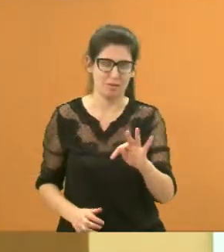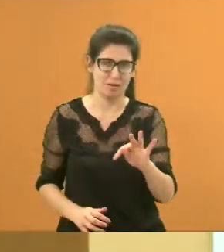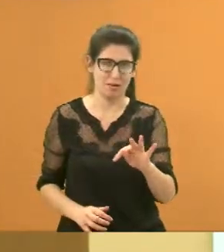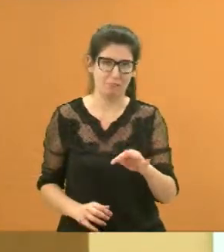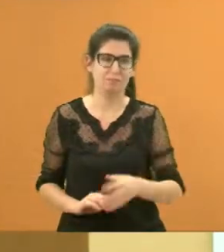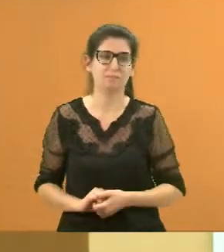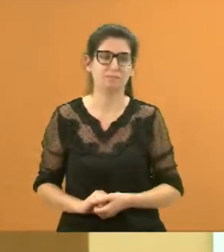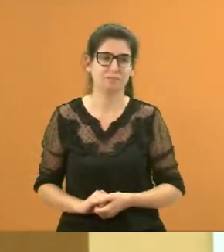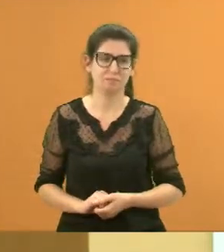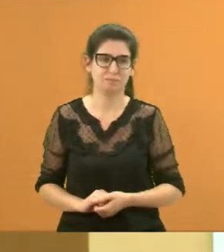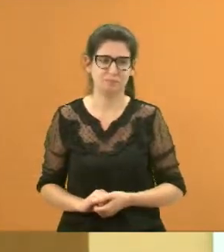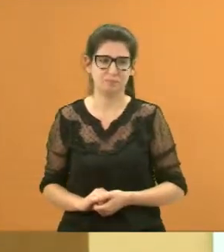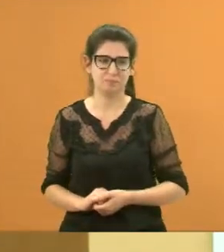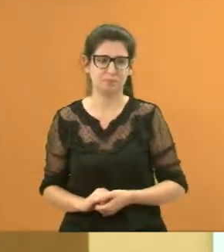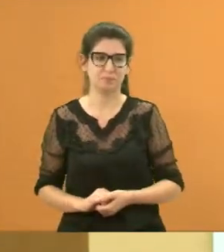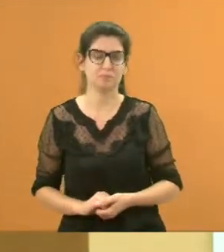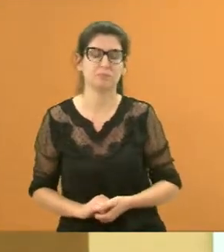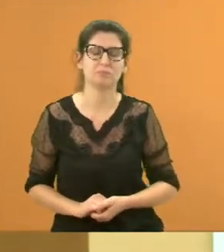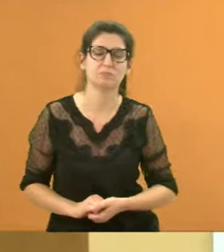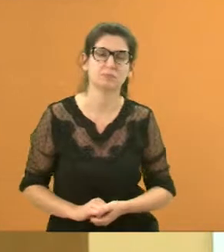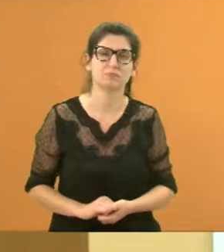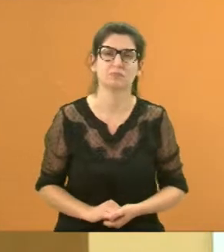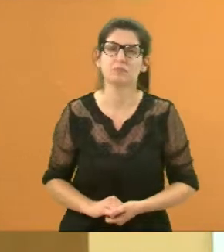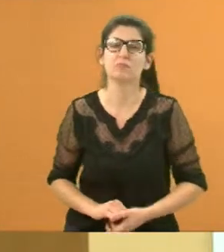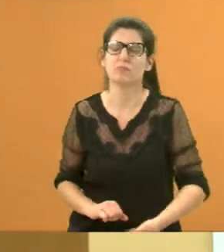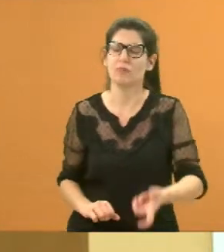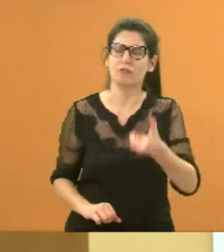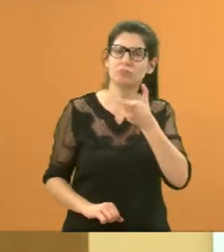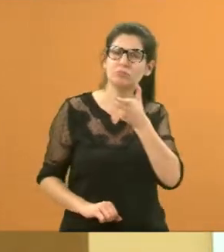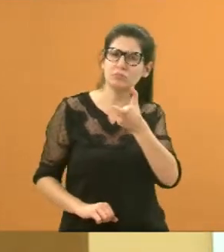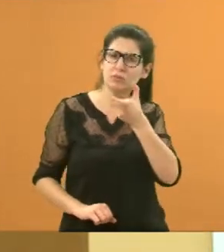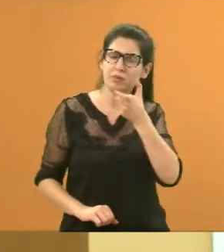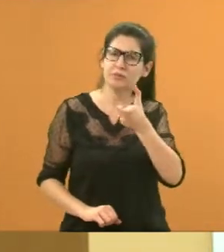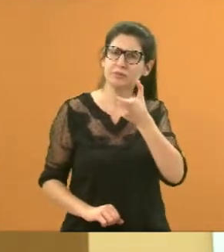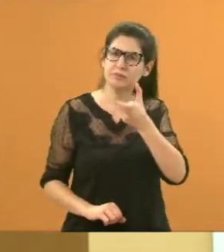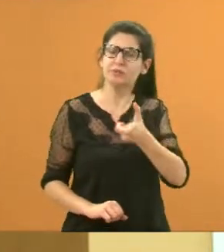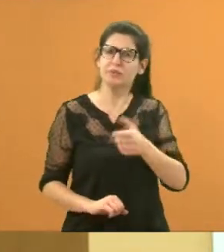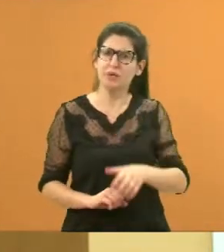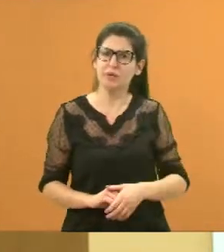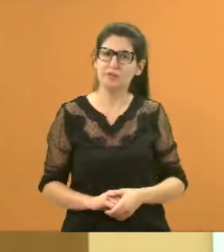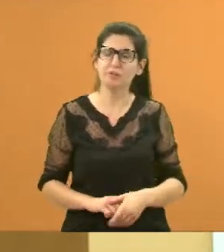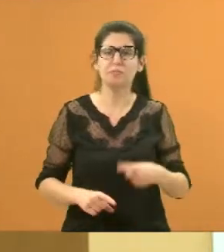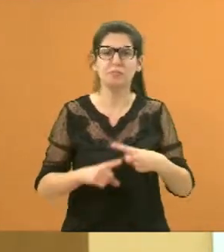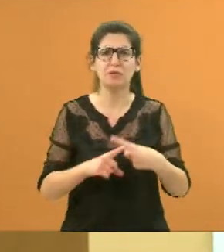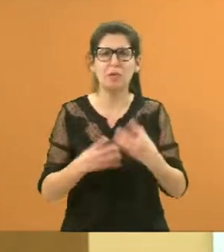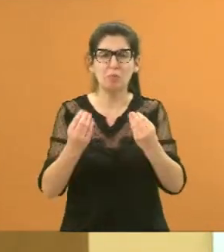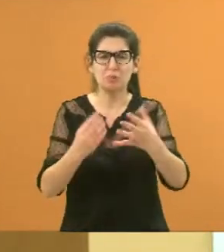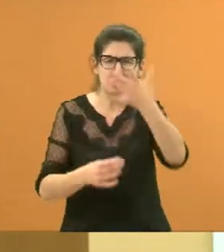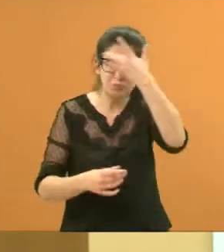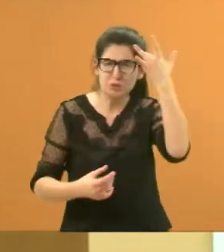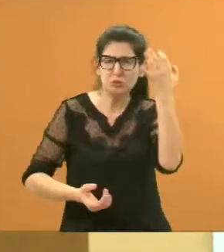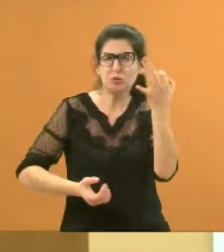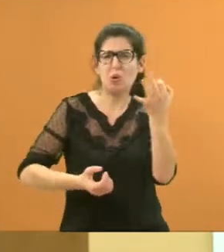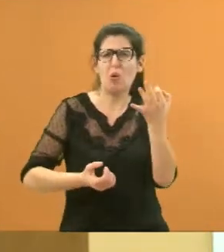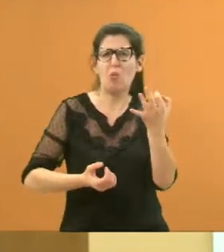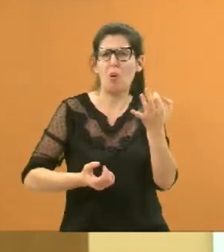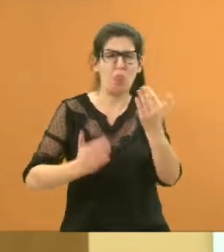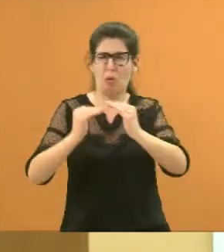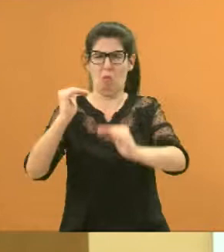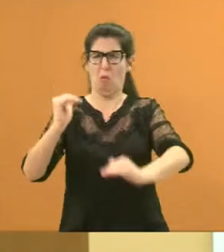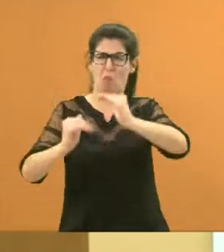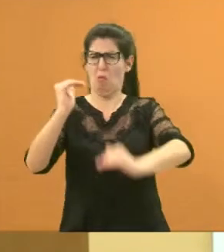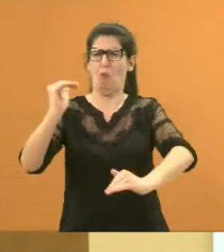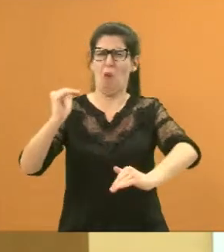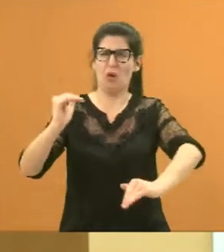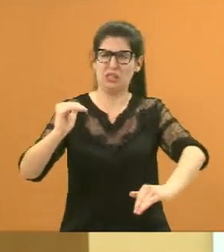né, uma vidraça muito interessante para a sociedade, em que nós fomos atacados, muito mesmo, de fato, até atacando a